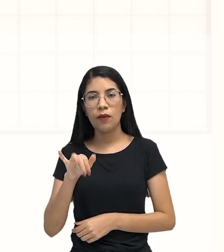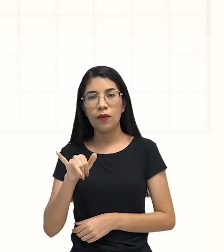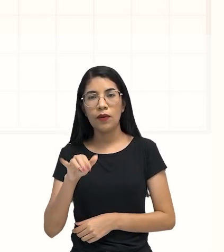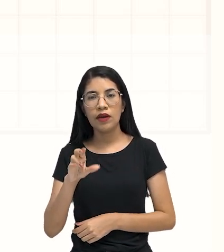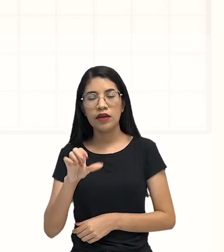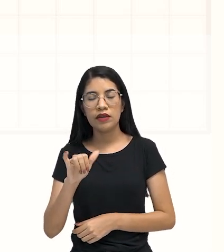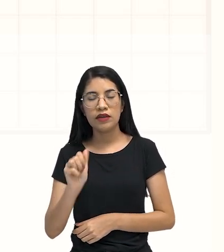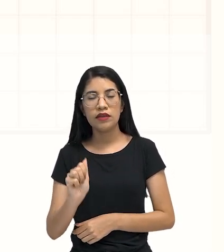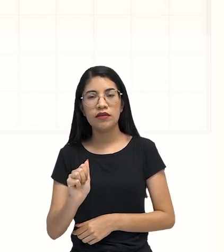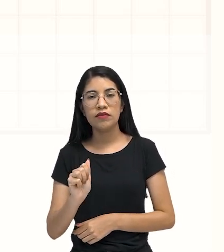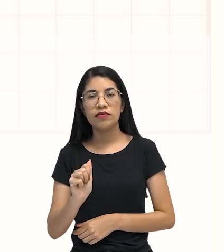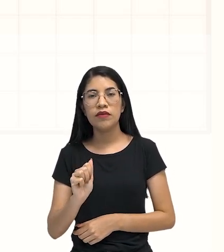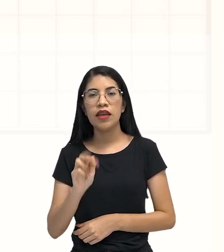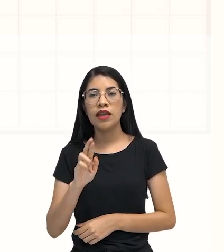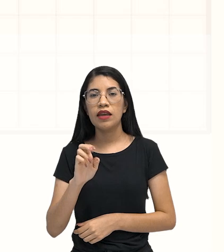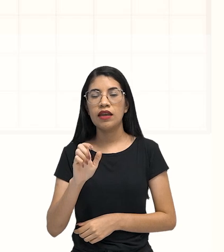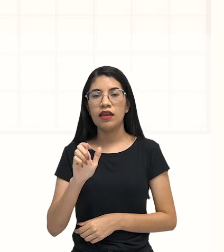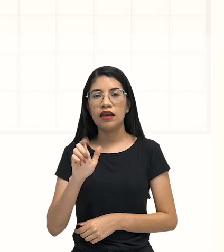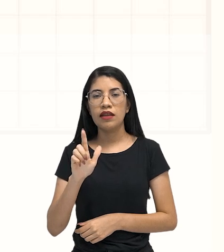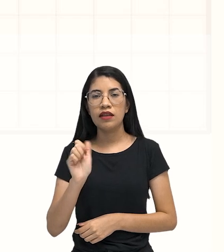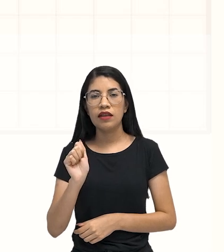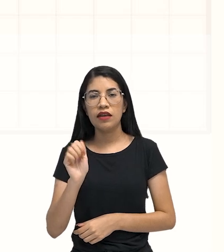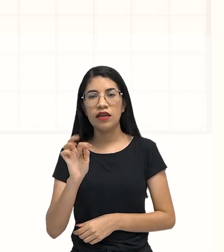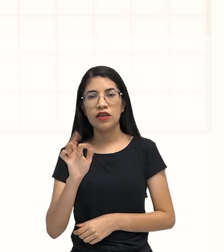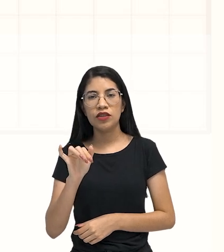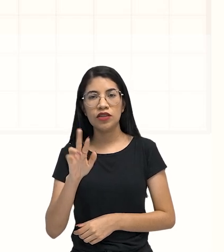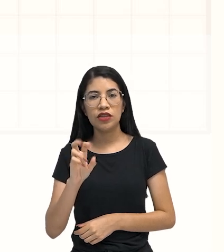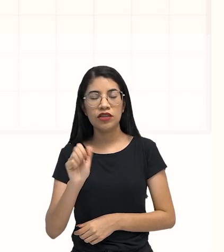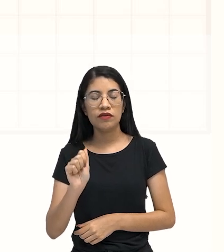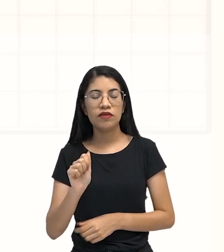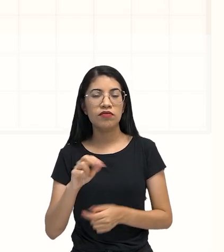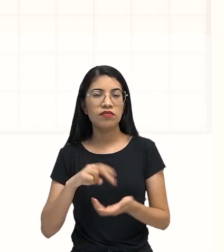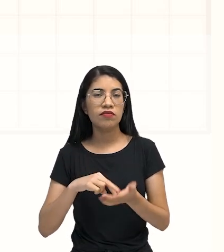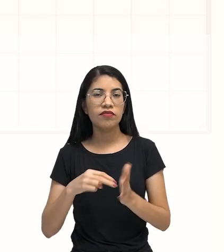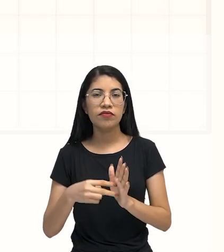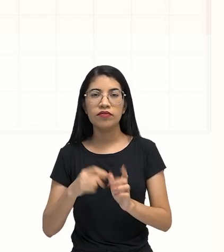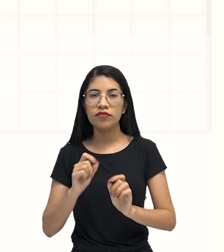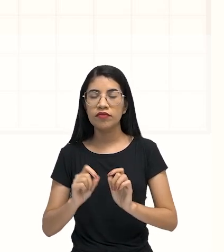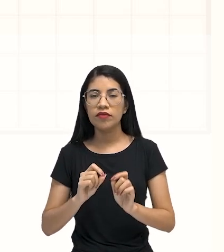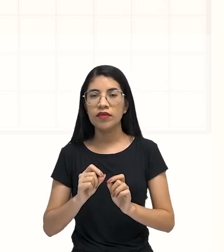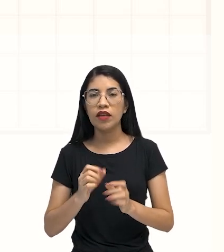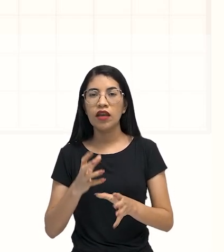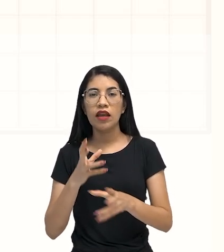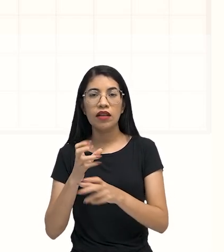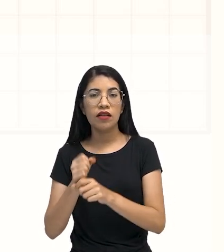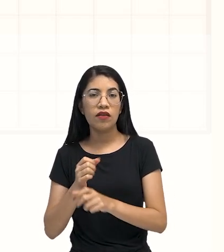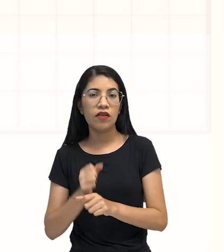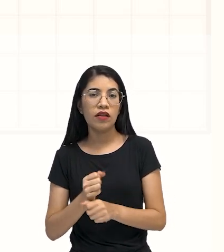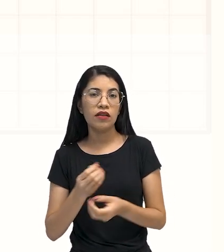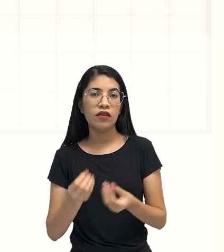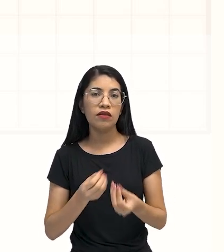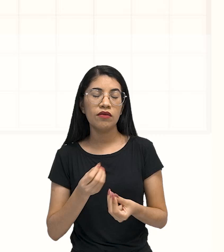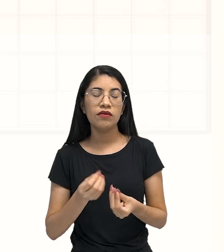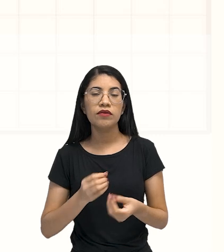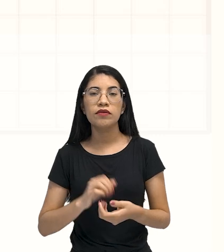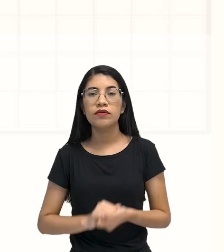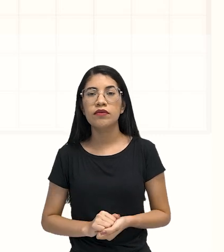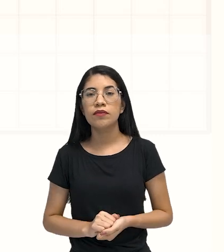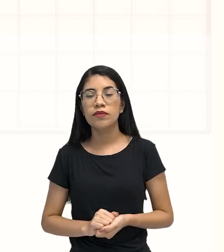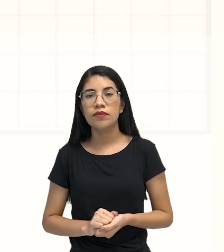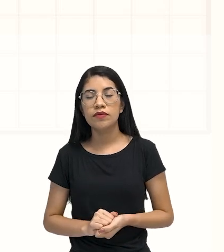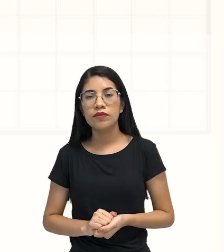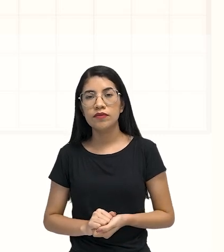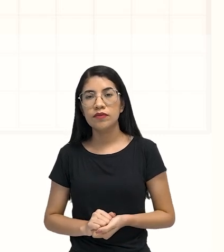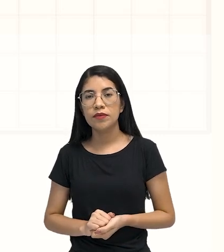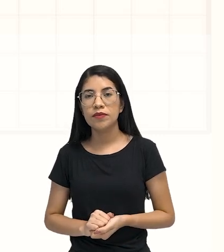relativa. Na probabilidade, frequência relativa, ela é calculada, pessoal, levando em consideração